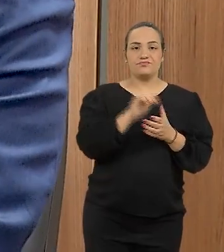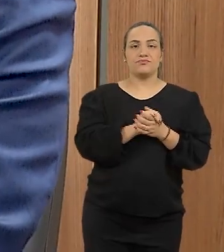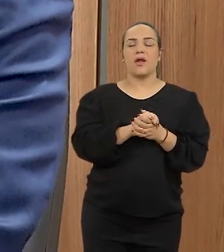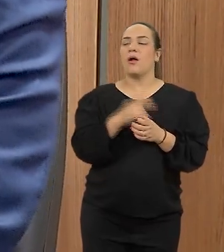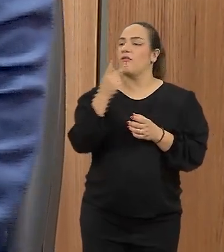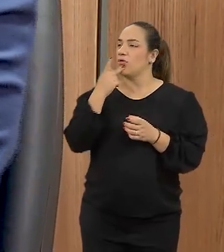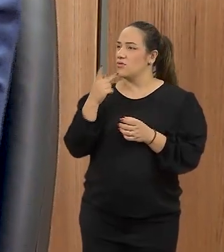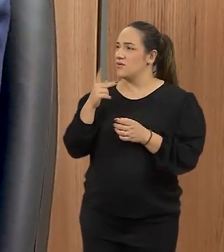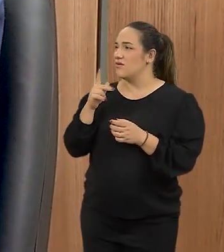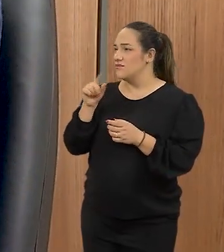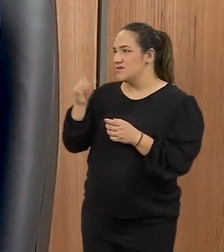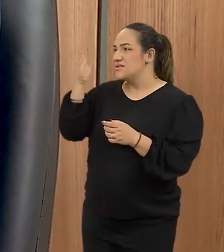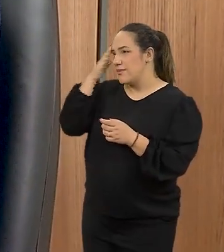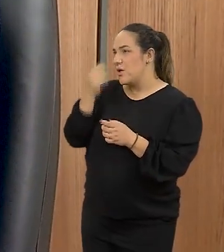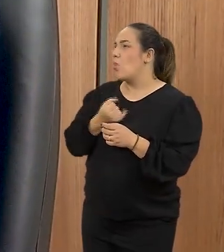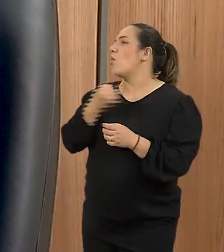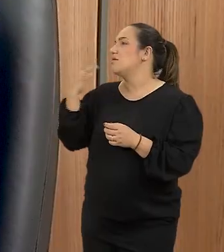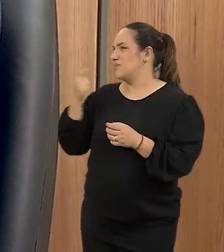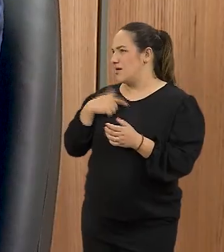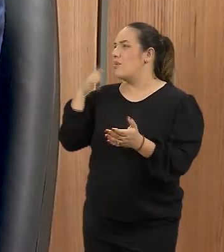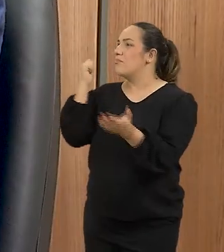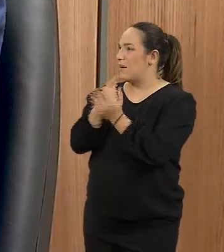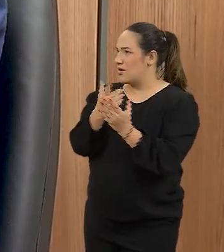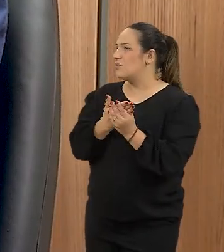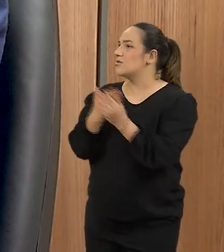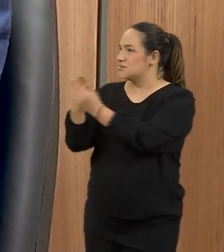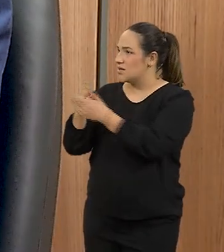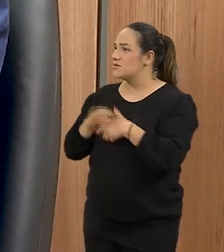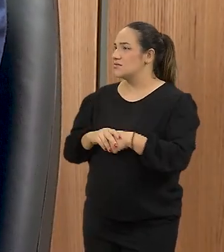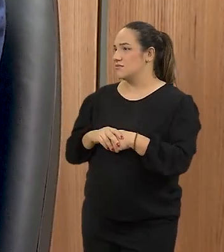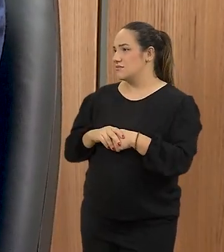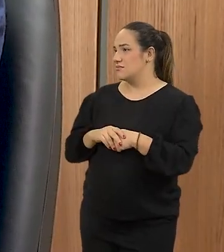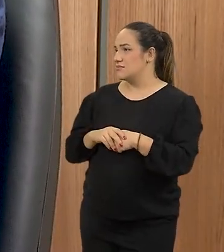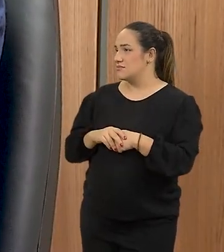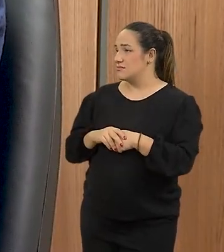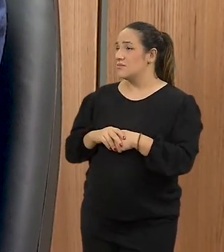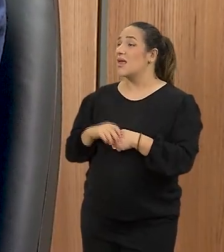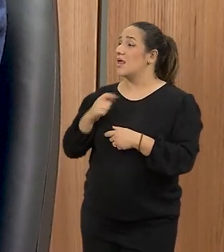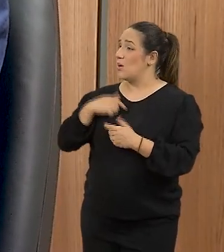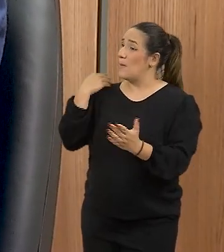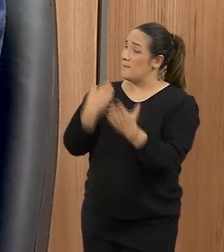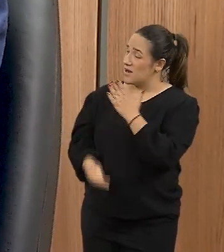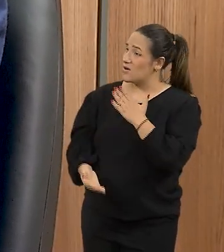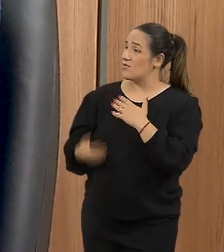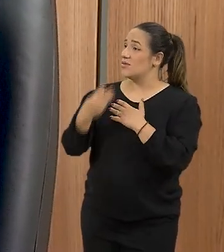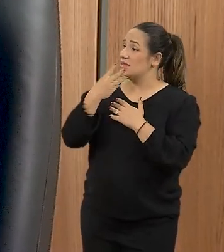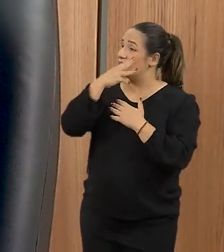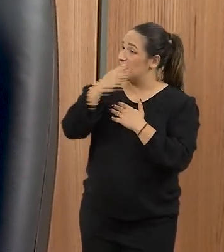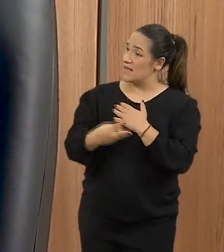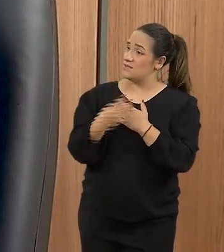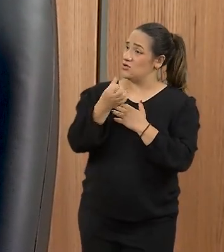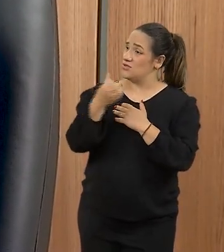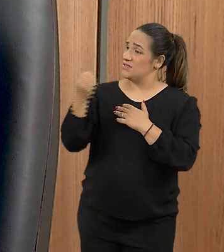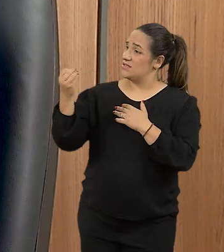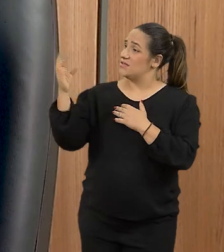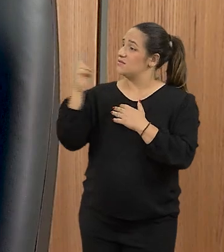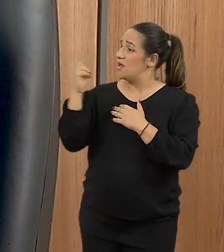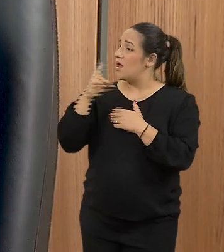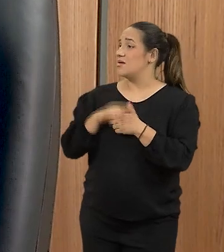disse, olha, sabe quanto custa um processo para mim, onde eu ganho integralmente? Eu tenho um prejuízo de R$